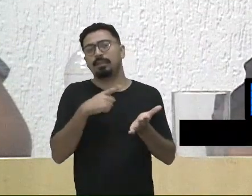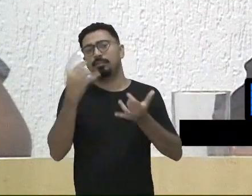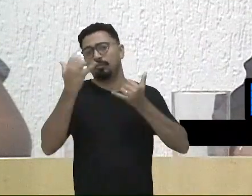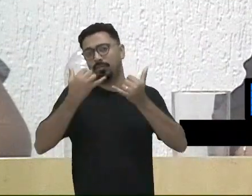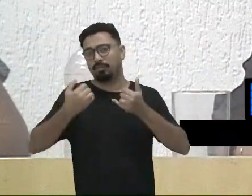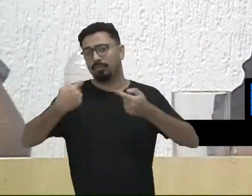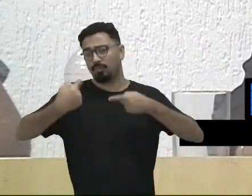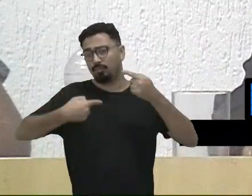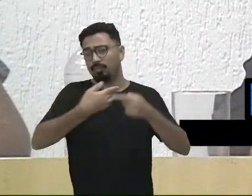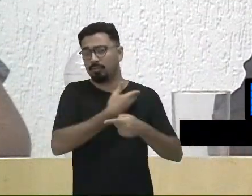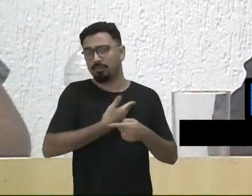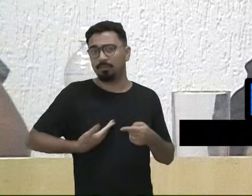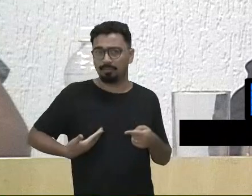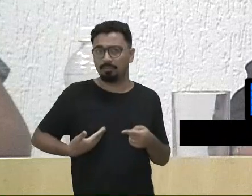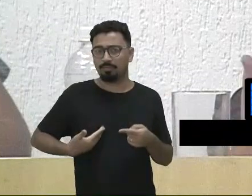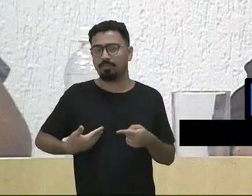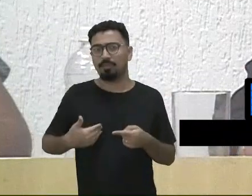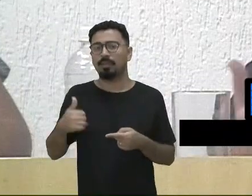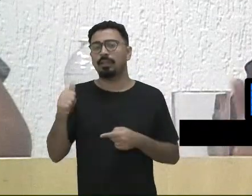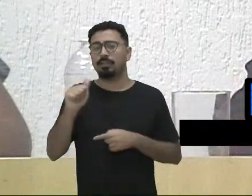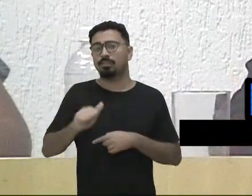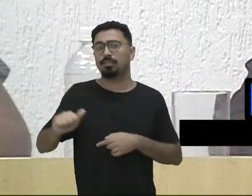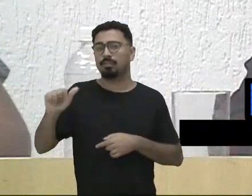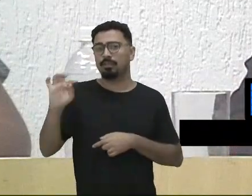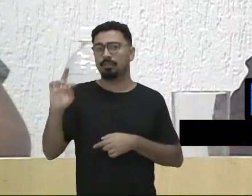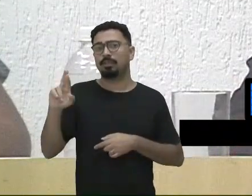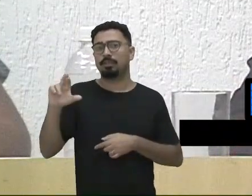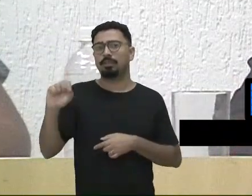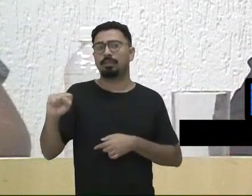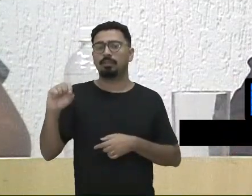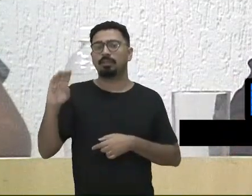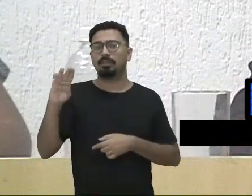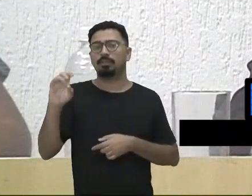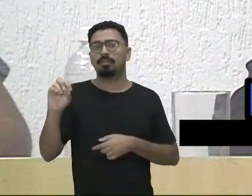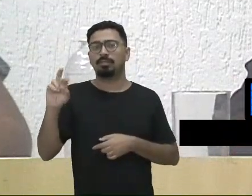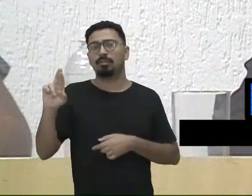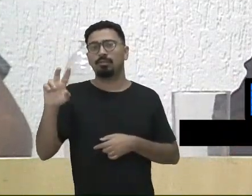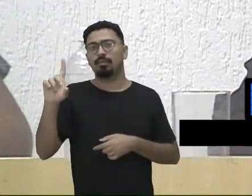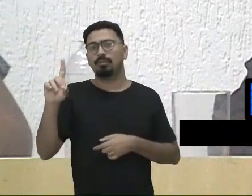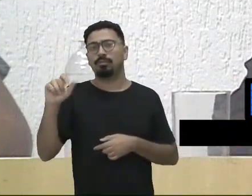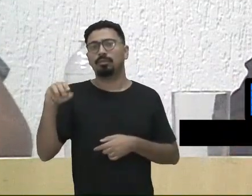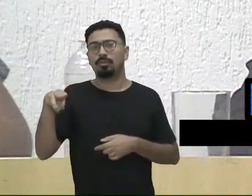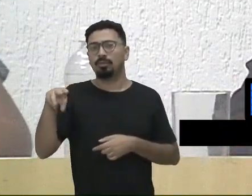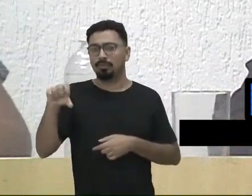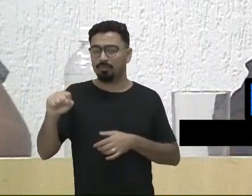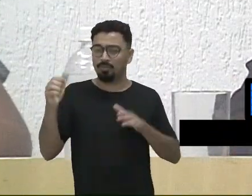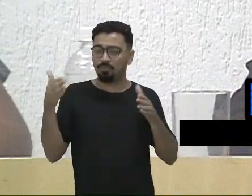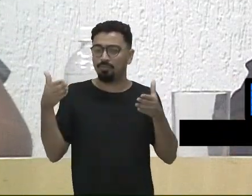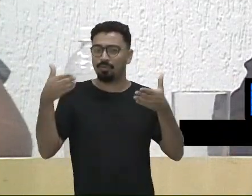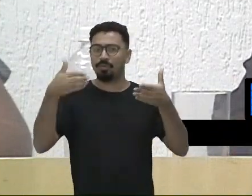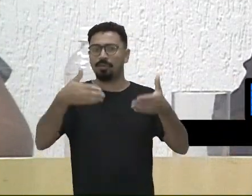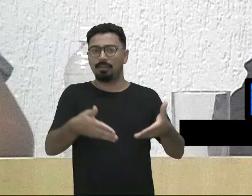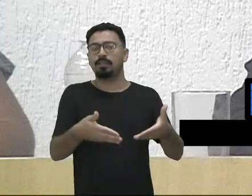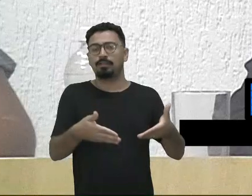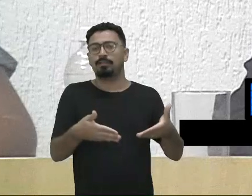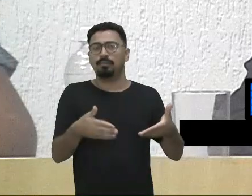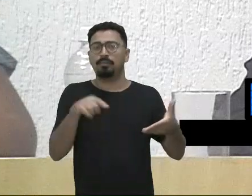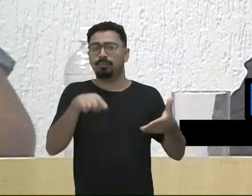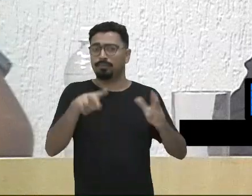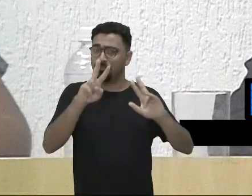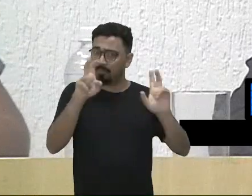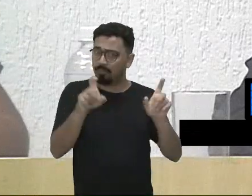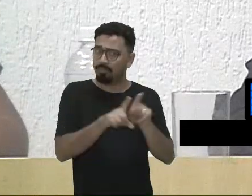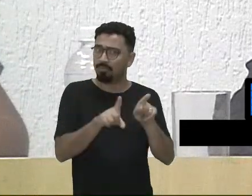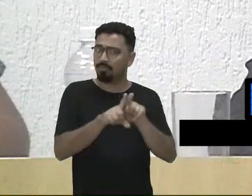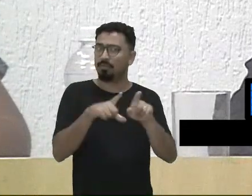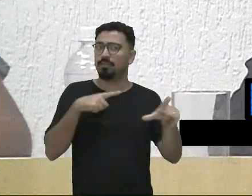A Associação Transbordamos, dentre outras que existem no Vale do Paraíba, voltados à população LGBTQIAP+, fazem um trabalho